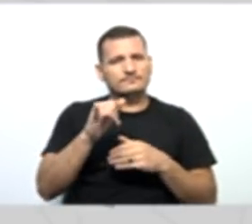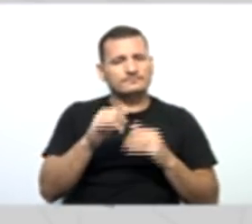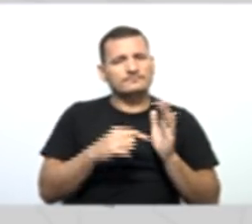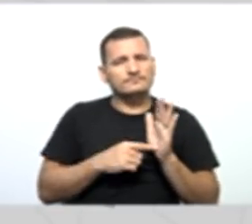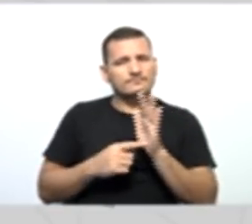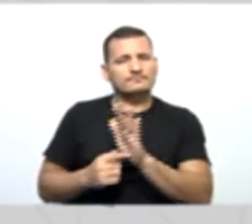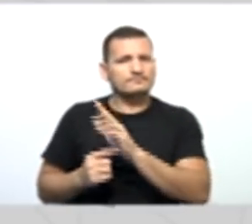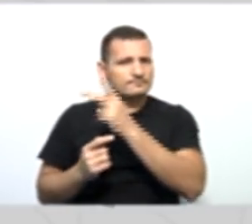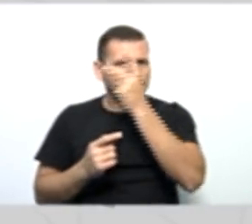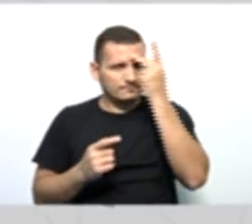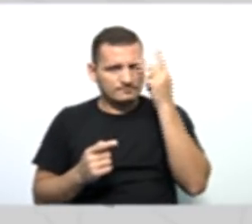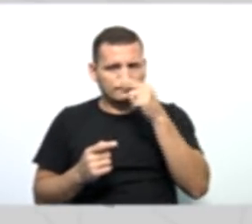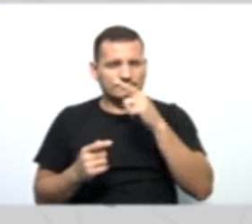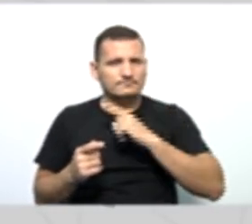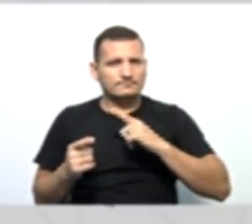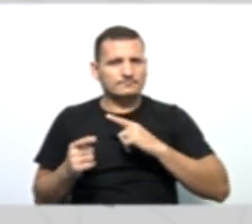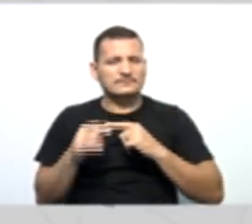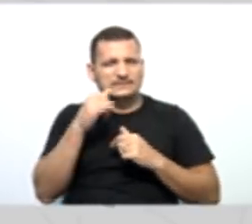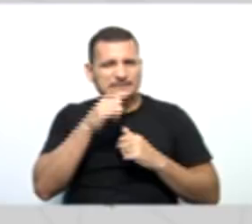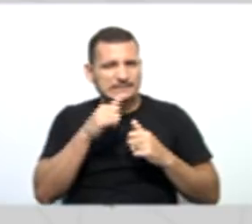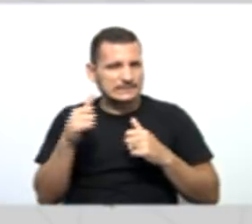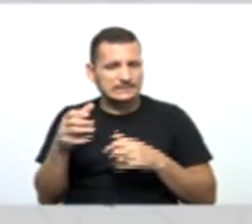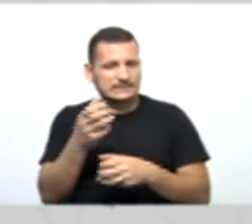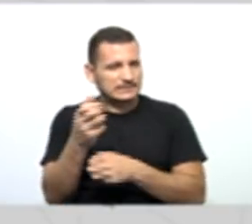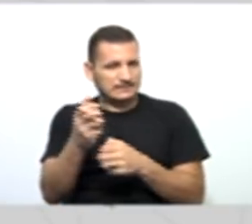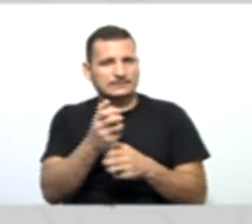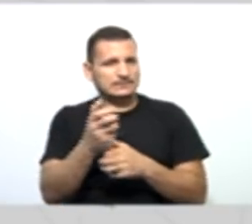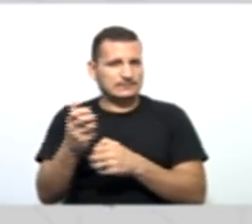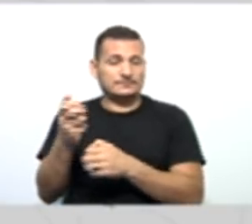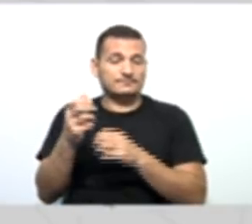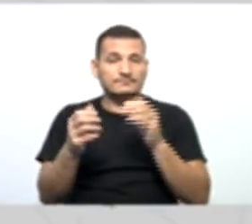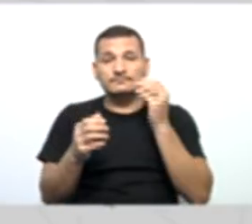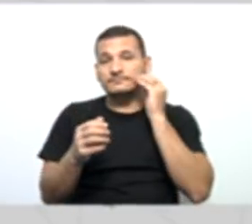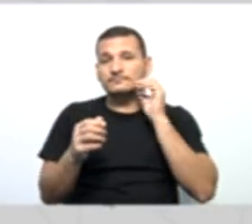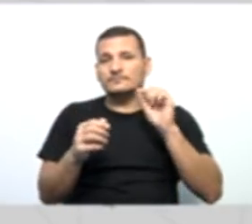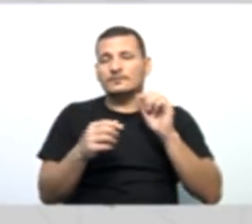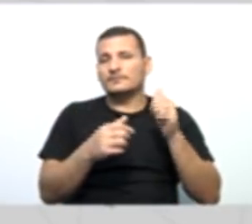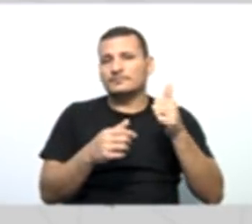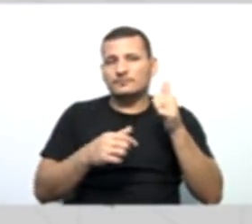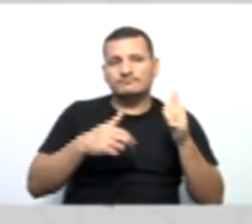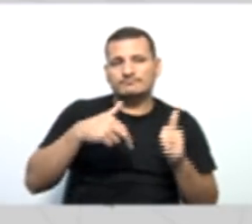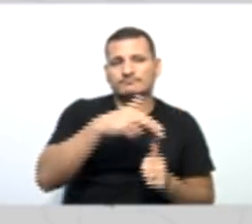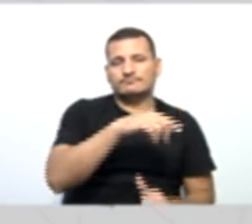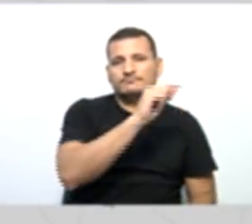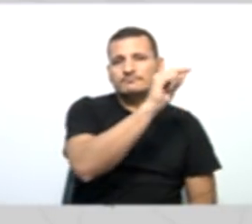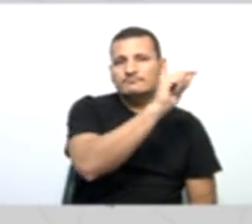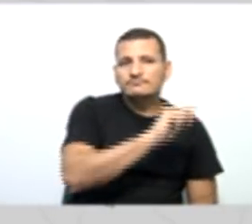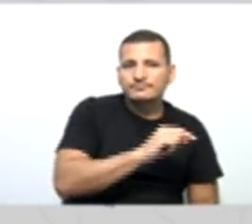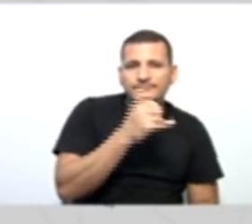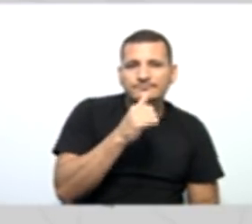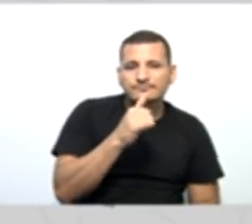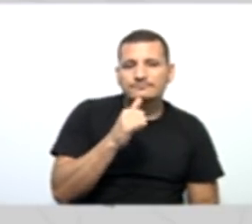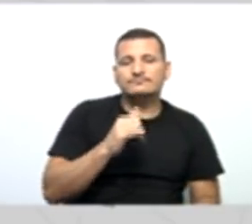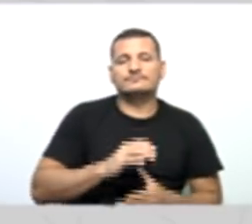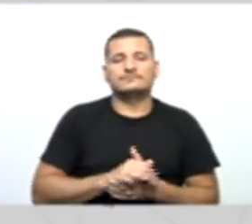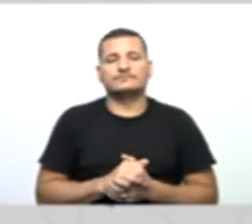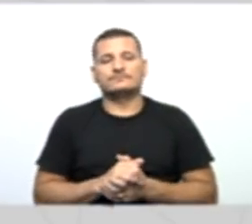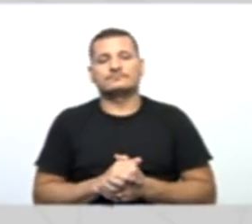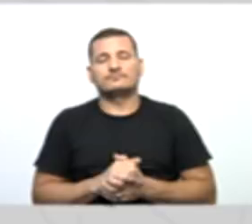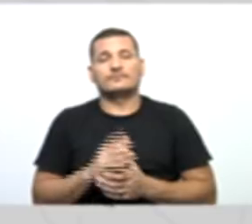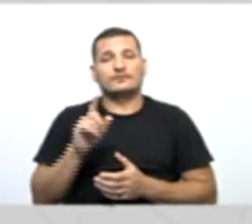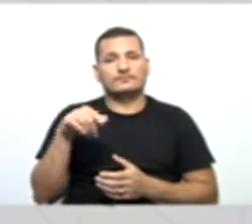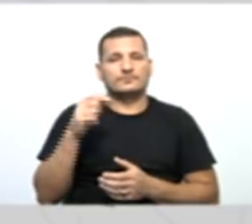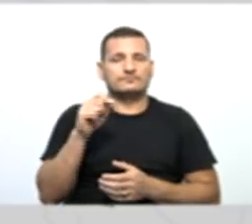está sofrendo uma descarga elétrica, primeira coisa, tente lá desligar o disjuntor, a rede elétrica, alguma coisa assim, tá bom?